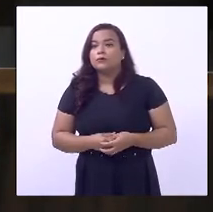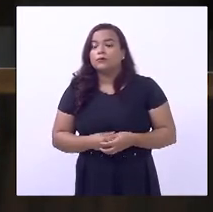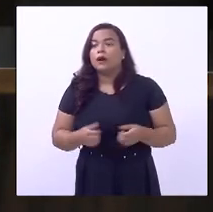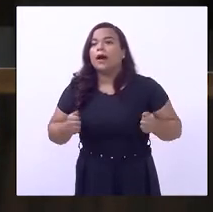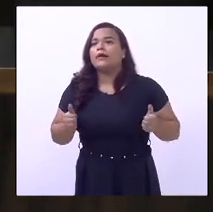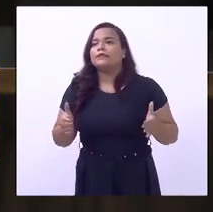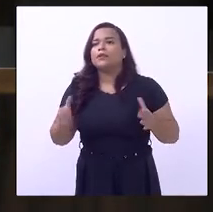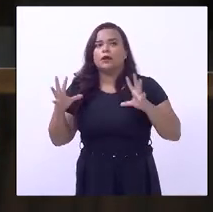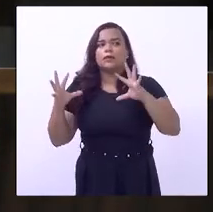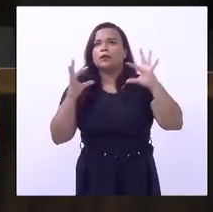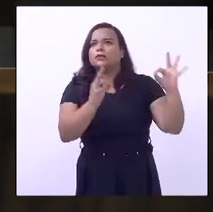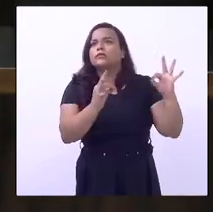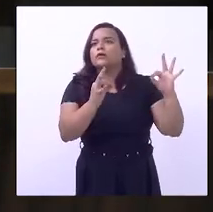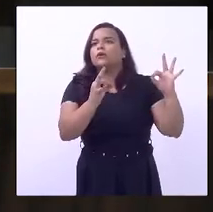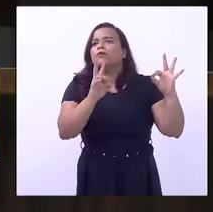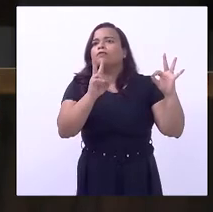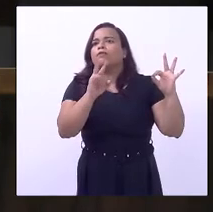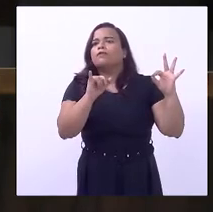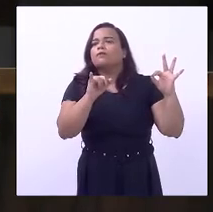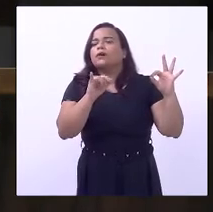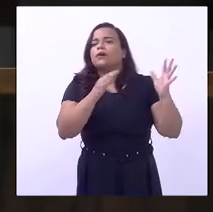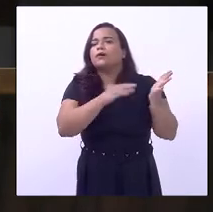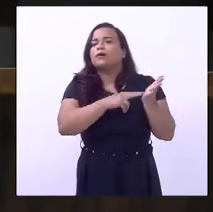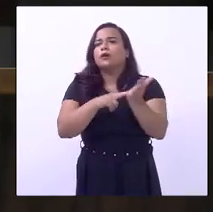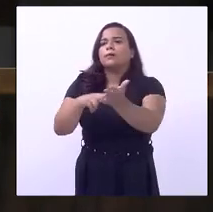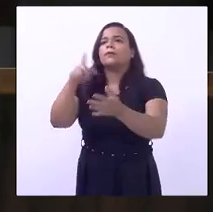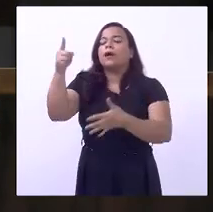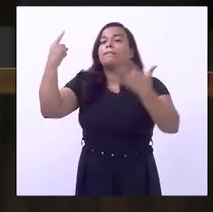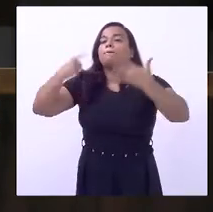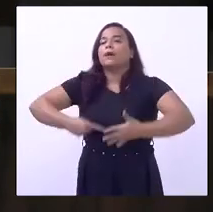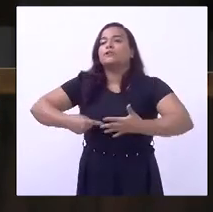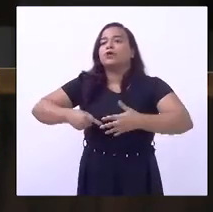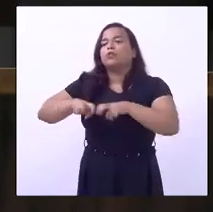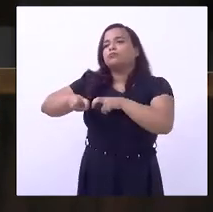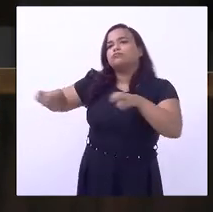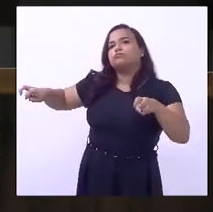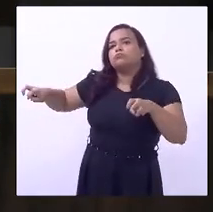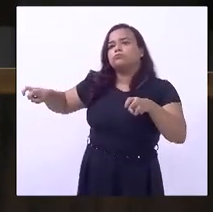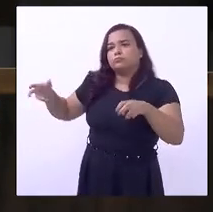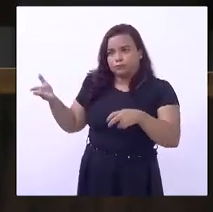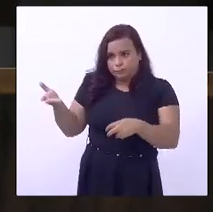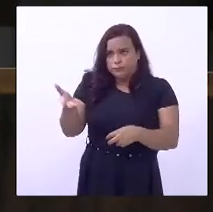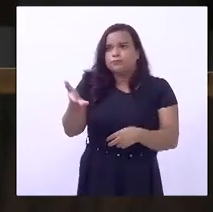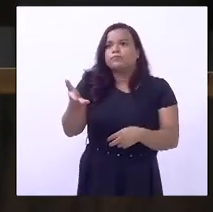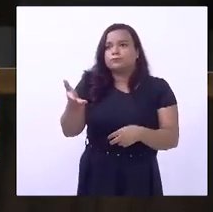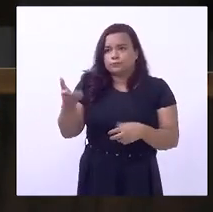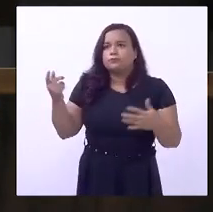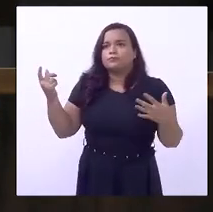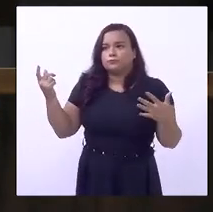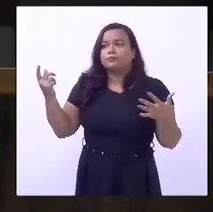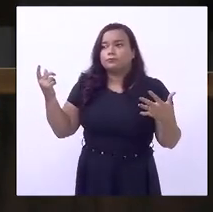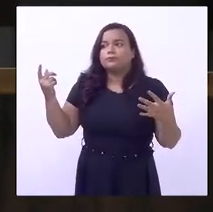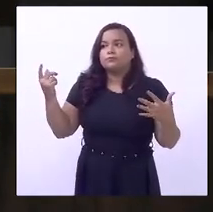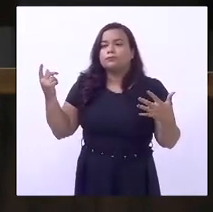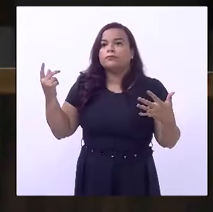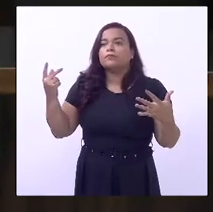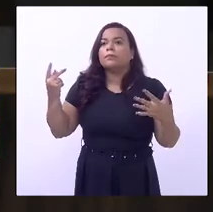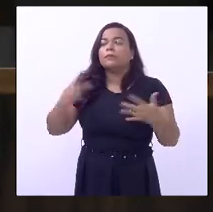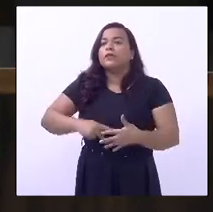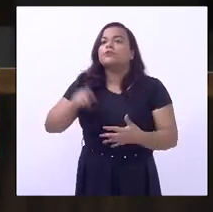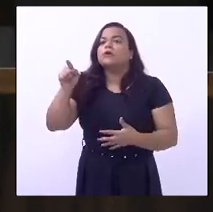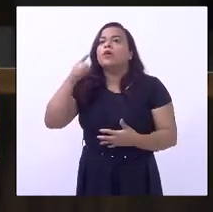para encaminhar... Pela bancada do PSOL, senhor presidente. Pela bancada do PSOL,